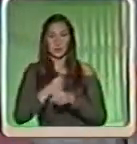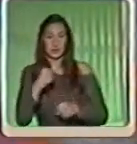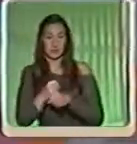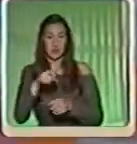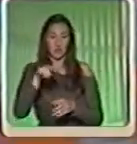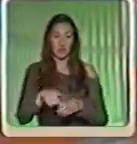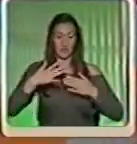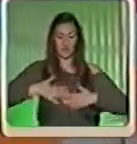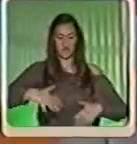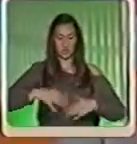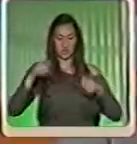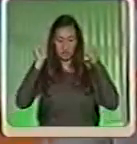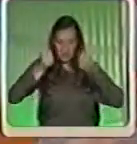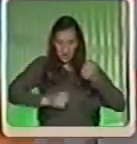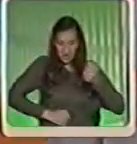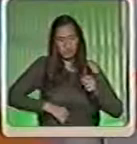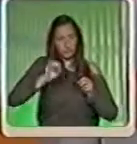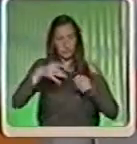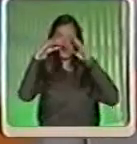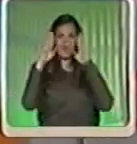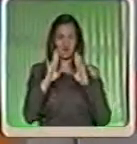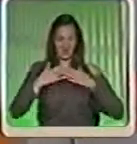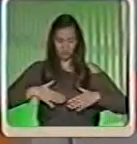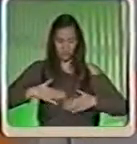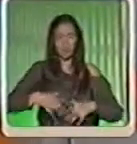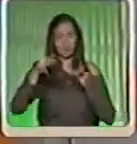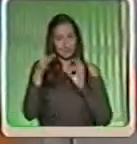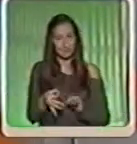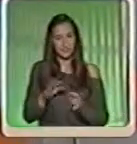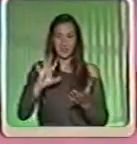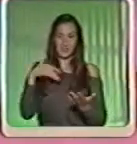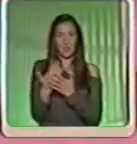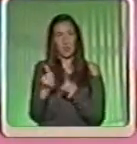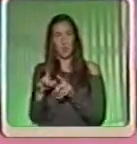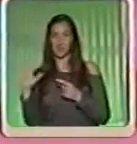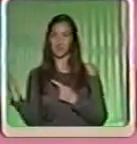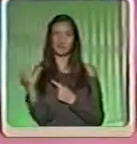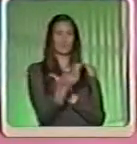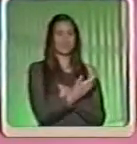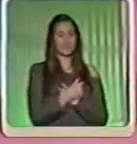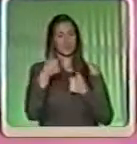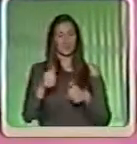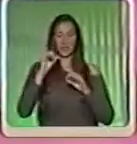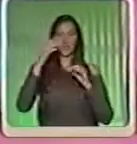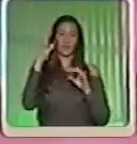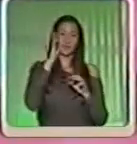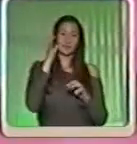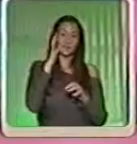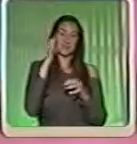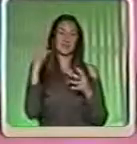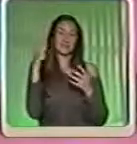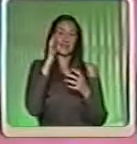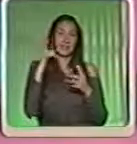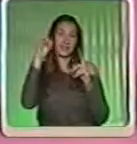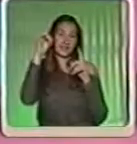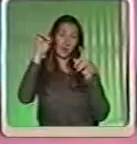estar trajados de frades e freiras para dar todo um ambiente e, portanto, desfrutar de uma agradável fim de tarde ou princípio de noite